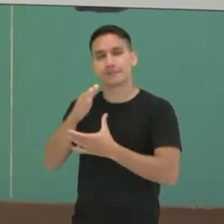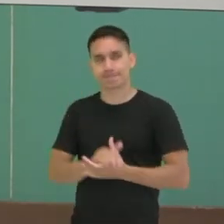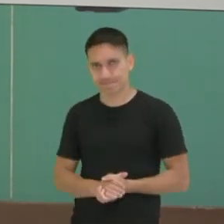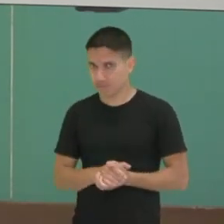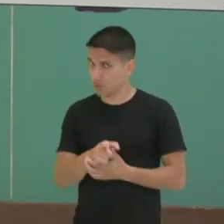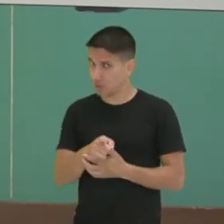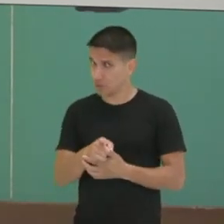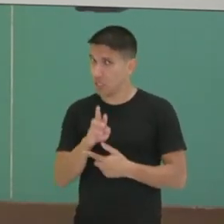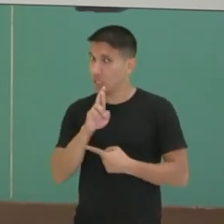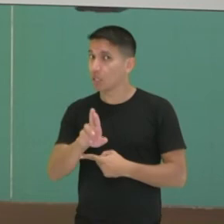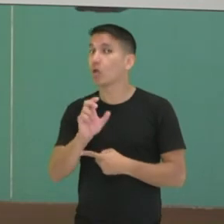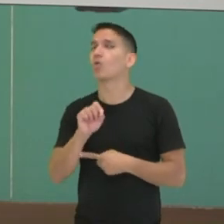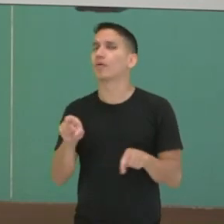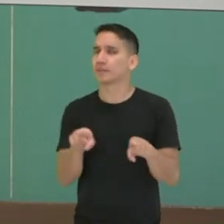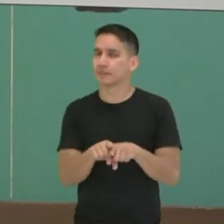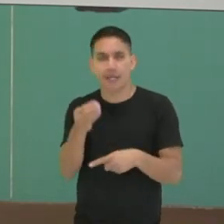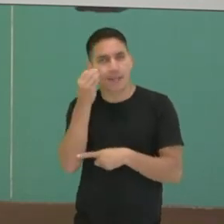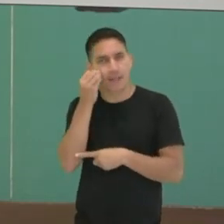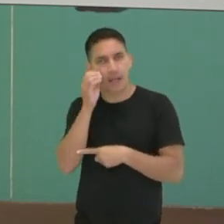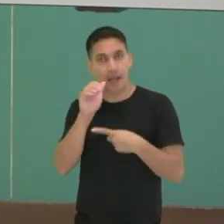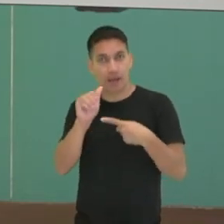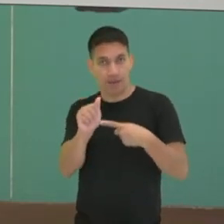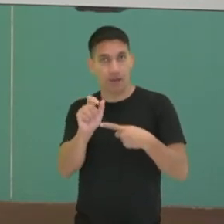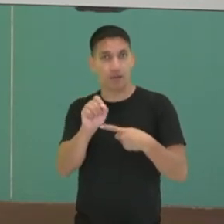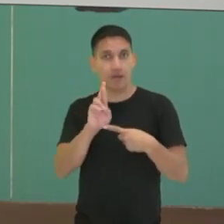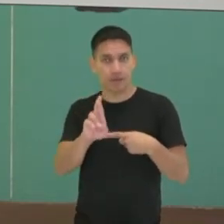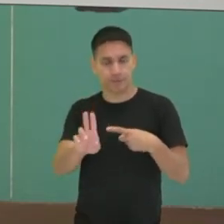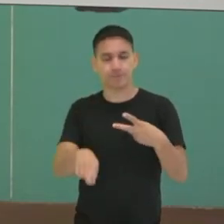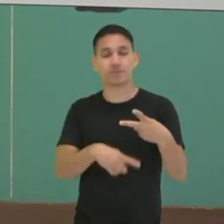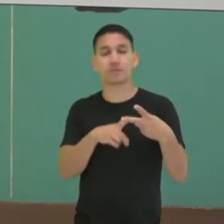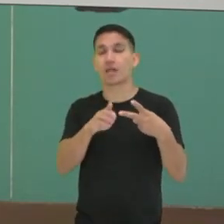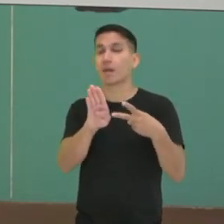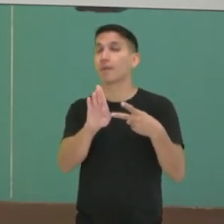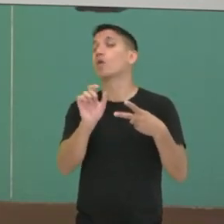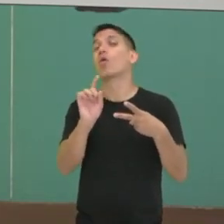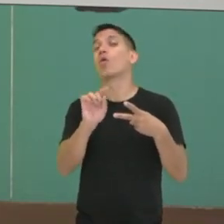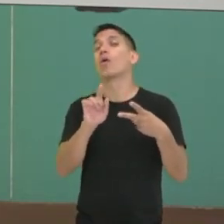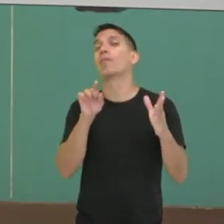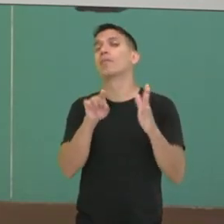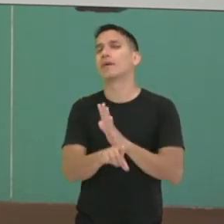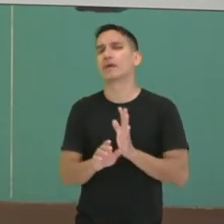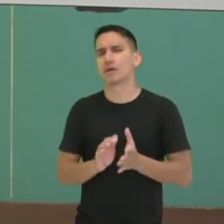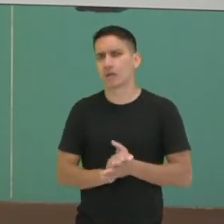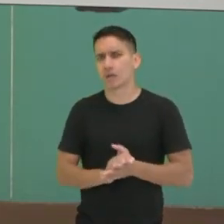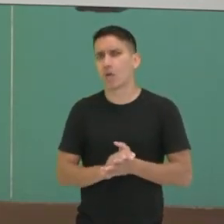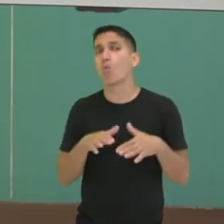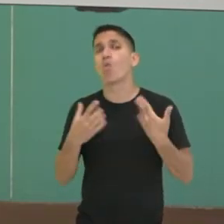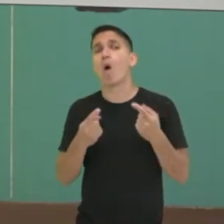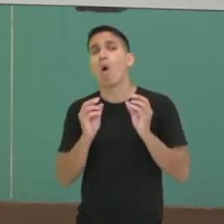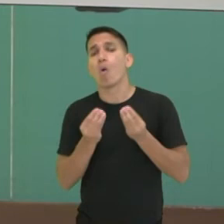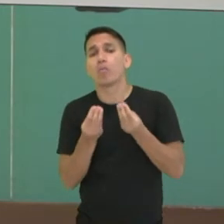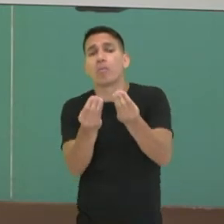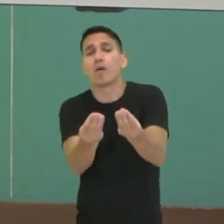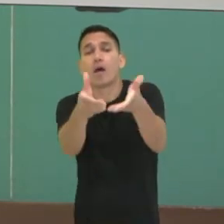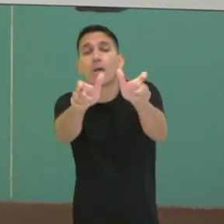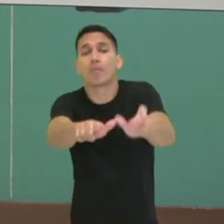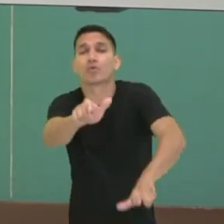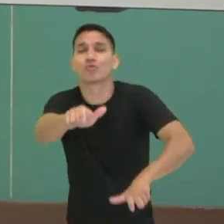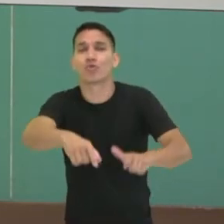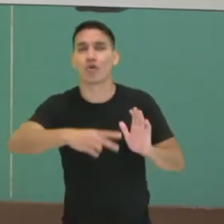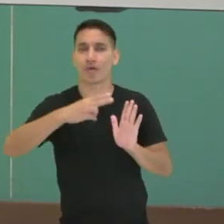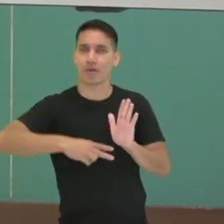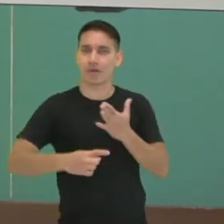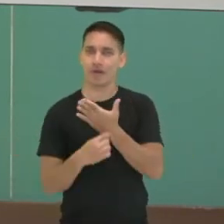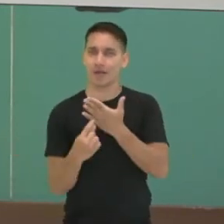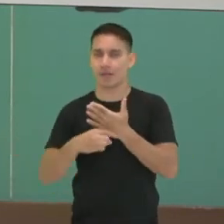tinham que ter dado conta de tentar responder essa primeira questão. E a segunda é pensando em que público, né? Qual é o público que o Maurício de